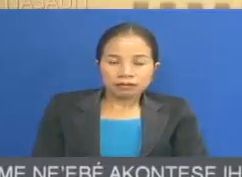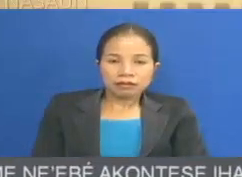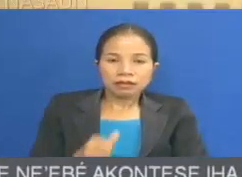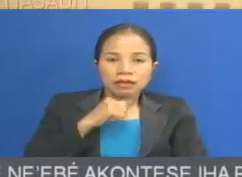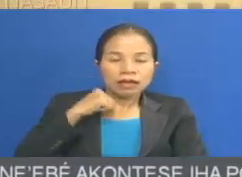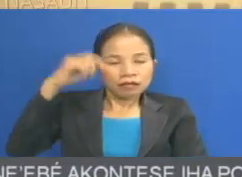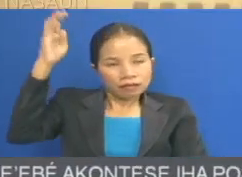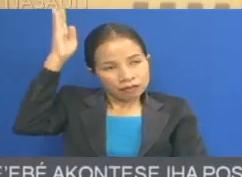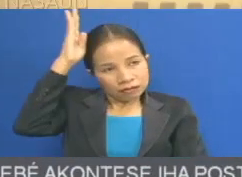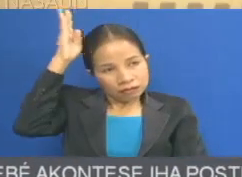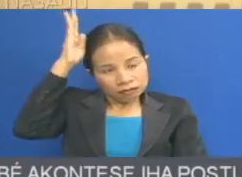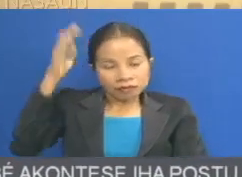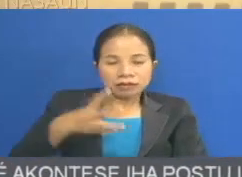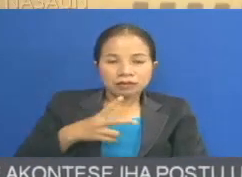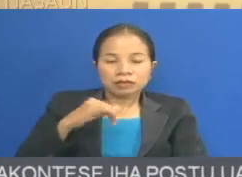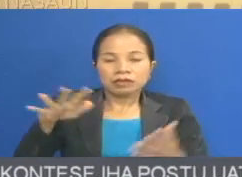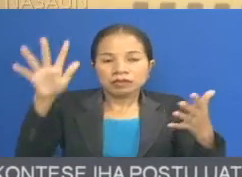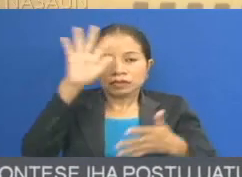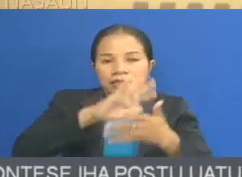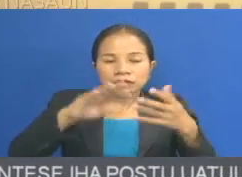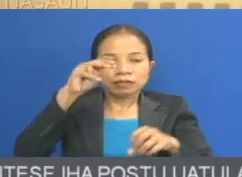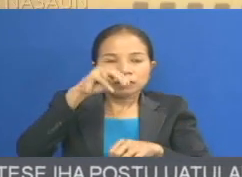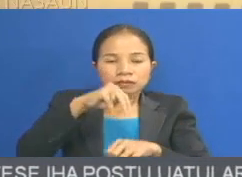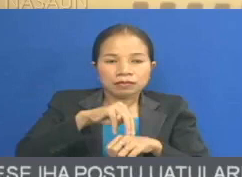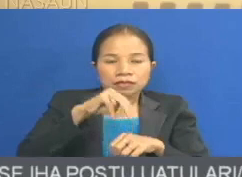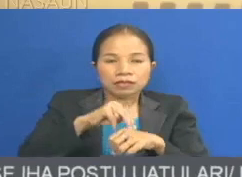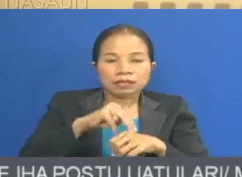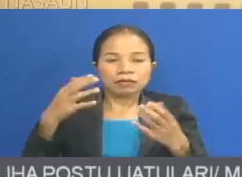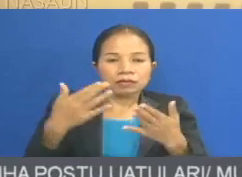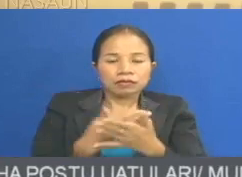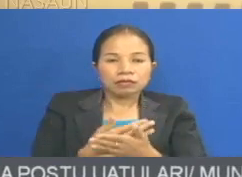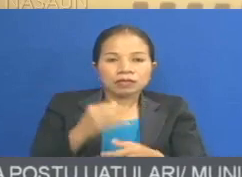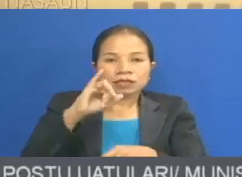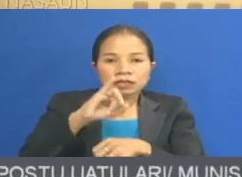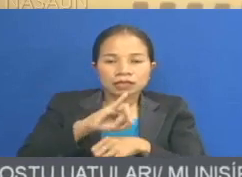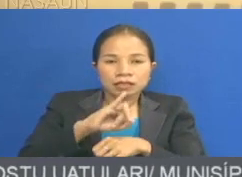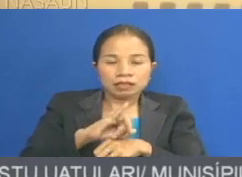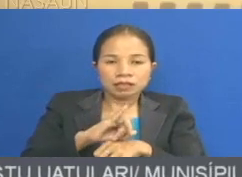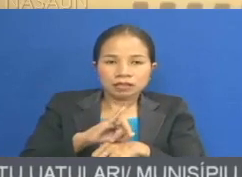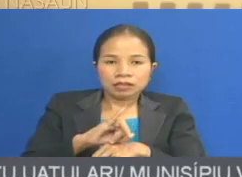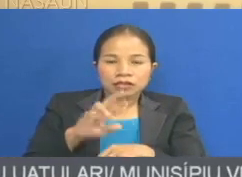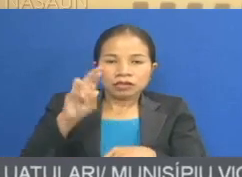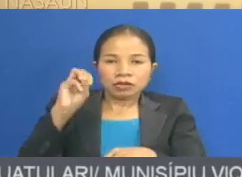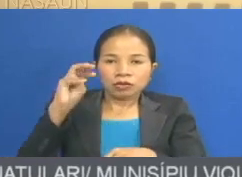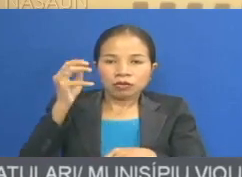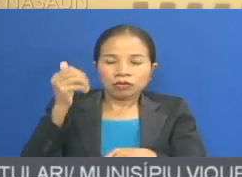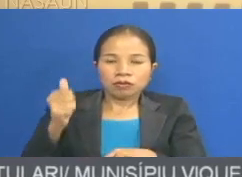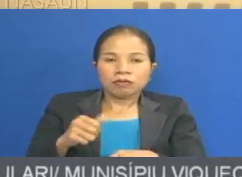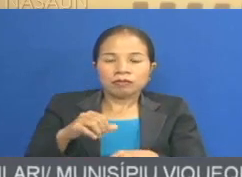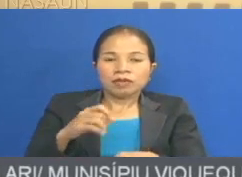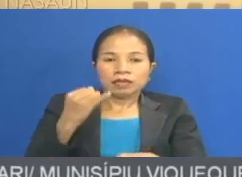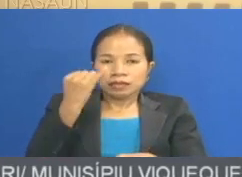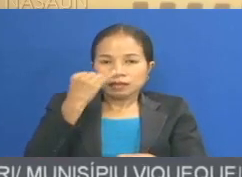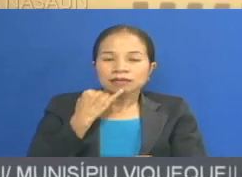Arcebispo metropolitana di Lisei celebra missa nova battitolo cardial i he parroquia San Alberto Magno, Roma, Italia, i loronen fulan